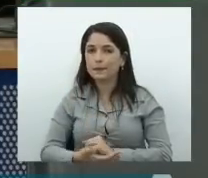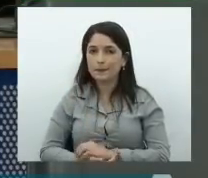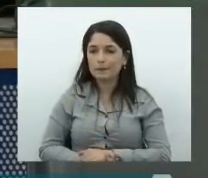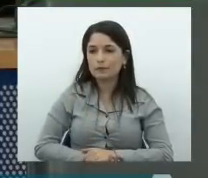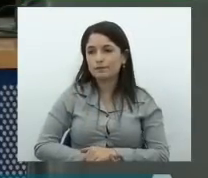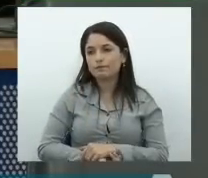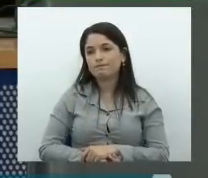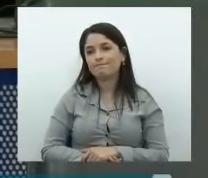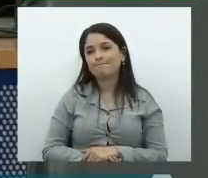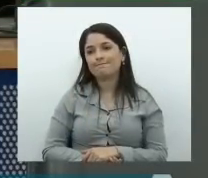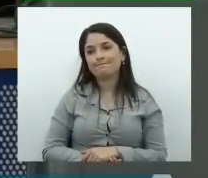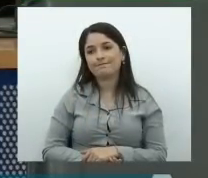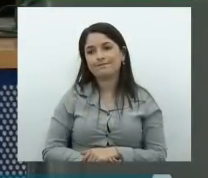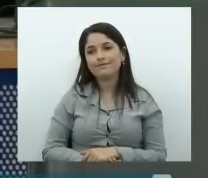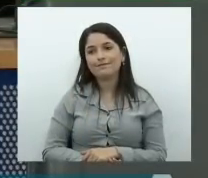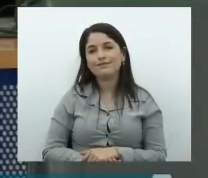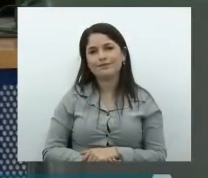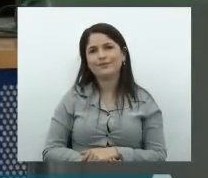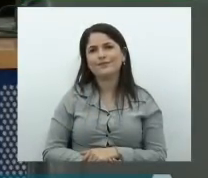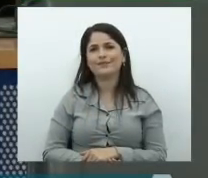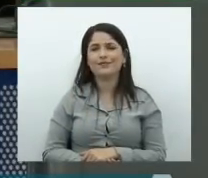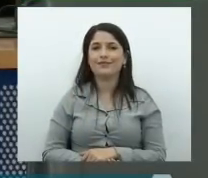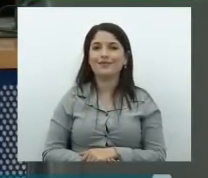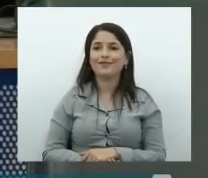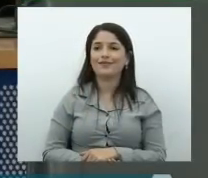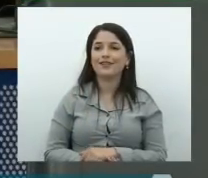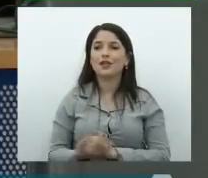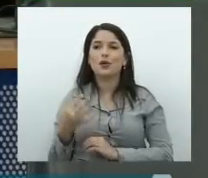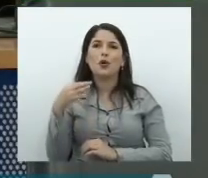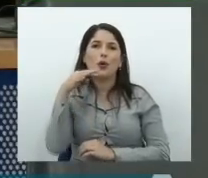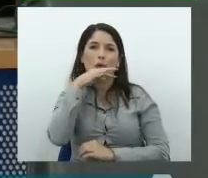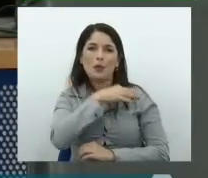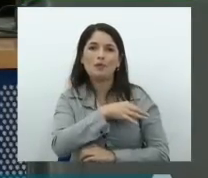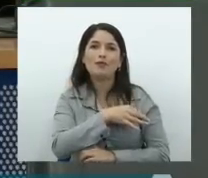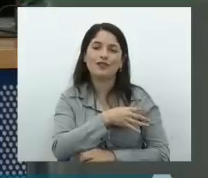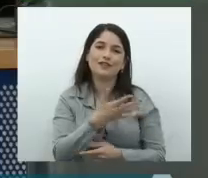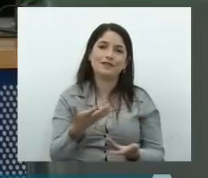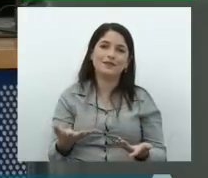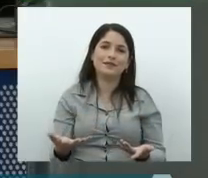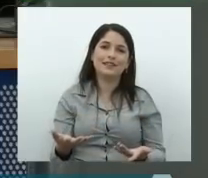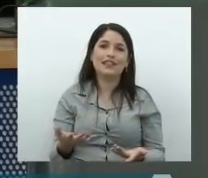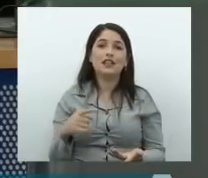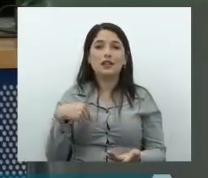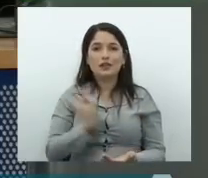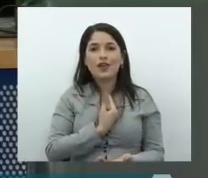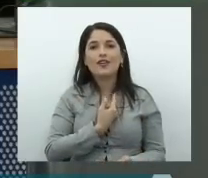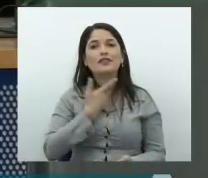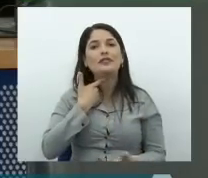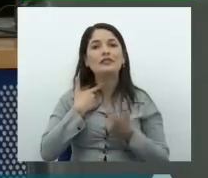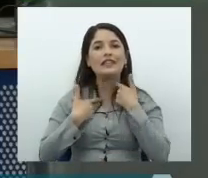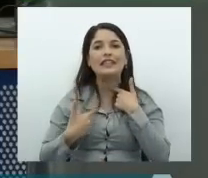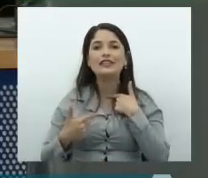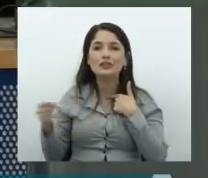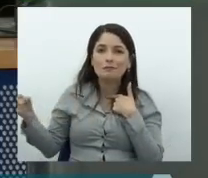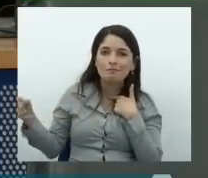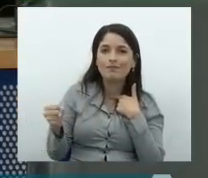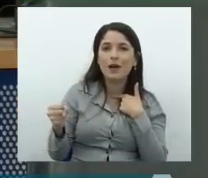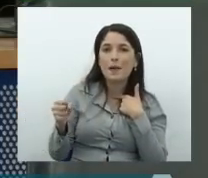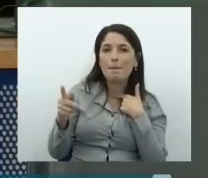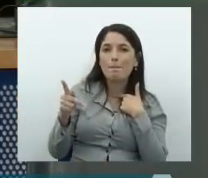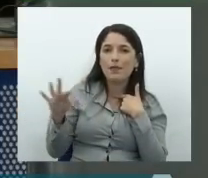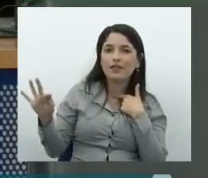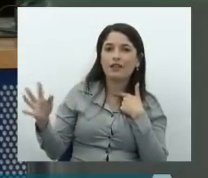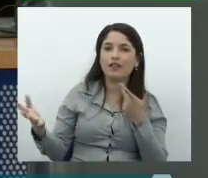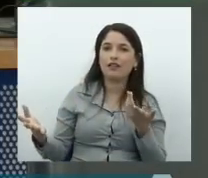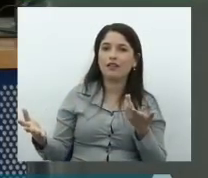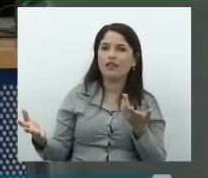Candidato, é claro que nós estamos aqui, gostaríamos de ter aqui o representante do PT nessa cidade. Ele se esconde